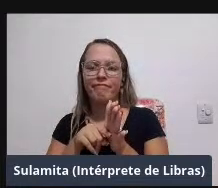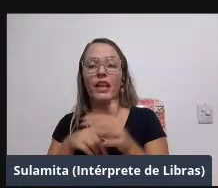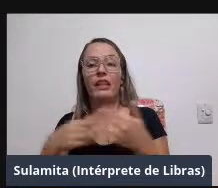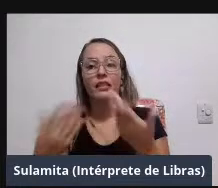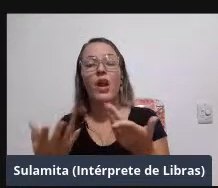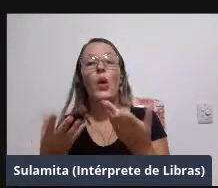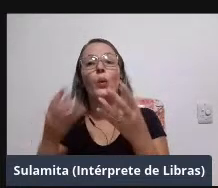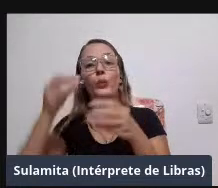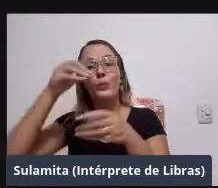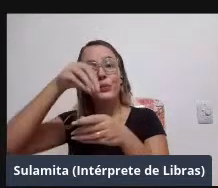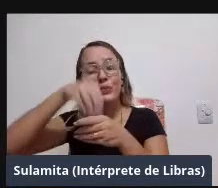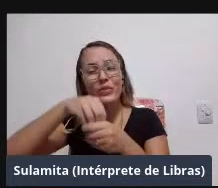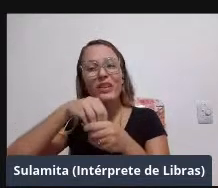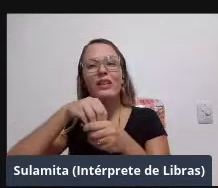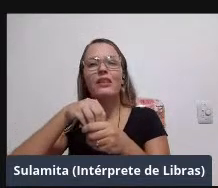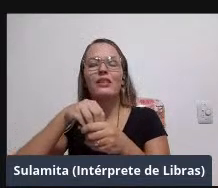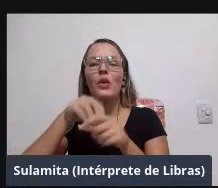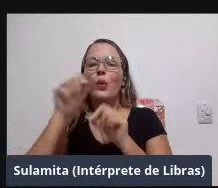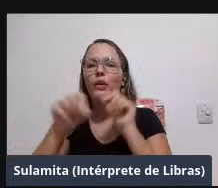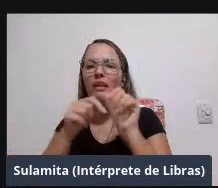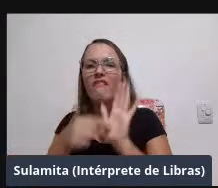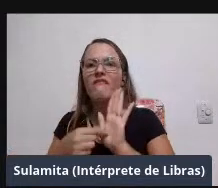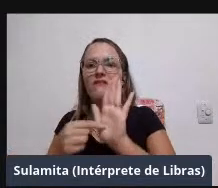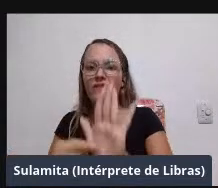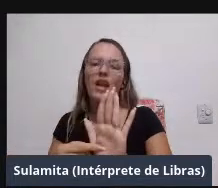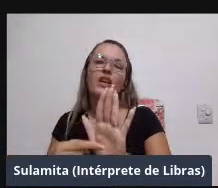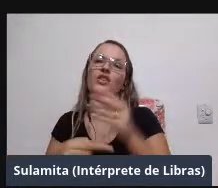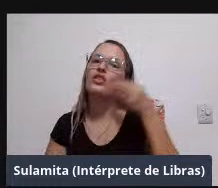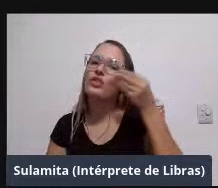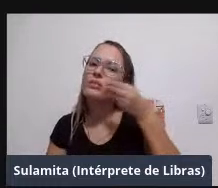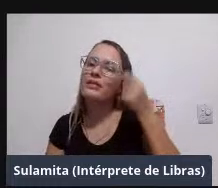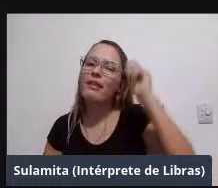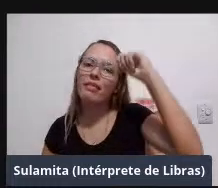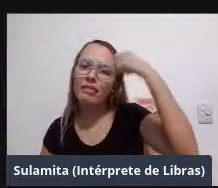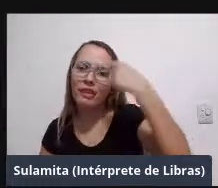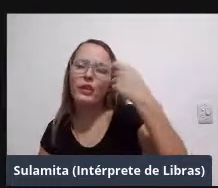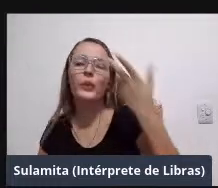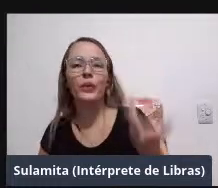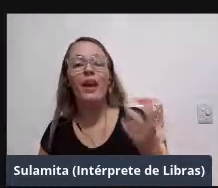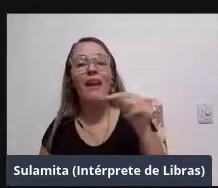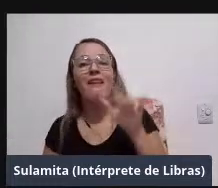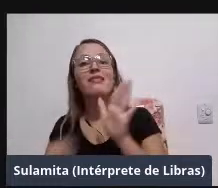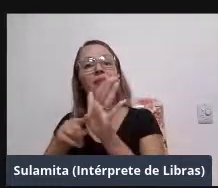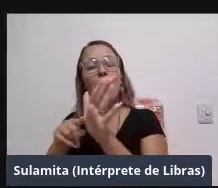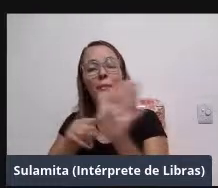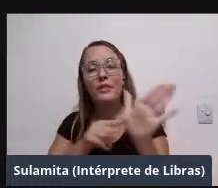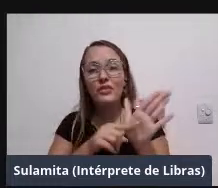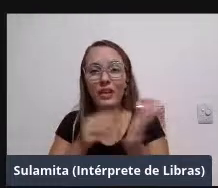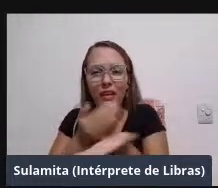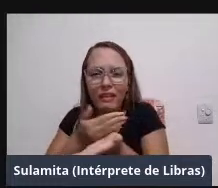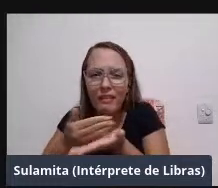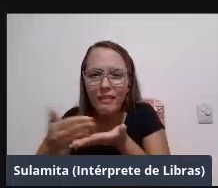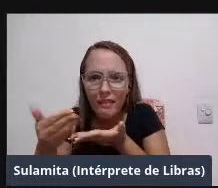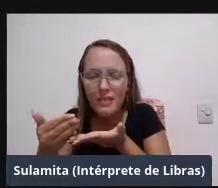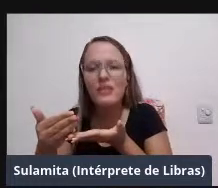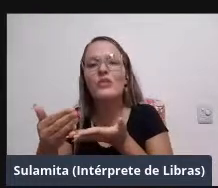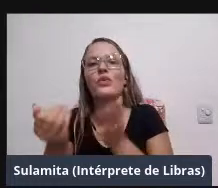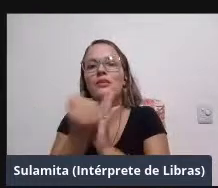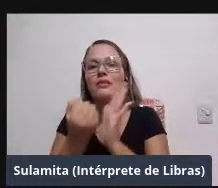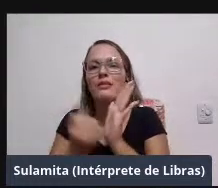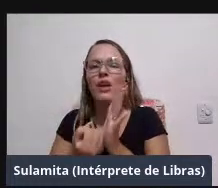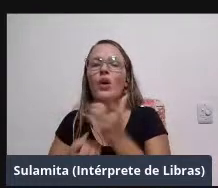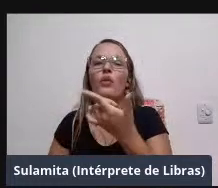imprensa negra, da Frente Negra Brasileira e do Teatro Experimental do Negro. Então, são pesquisas que vão do início do século, do início do